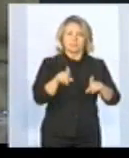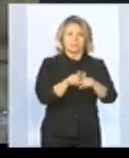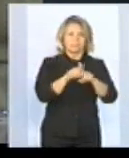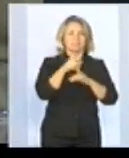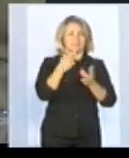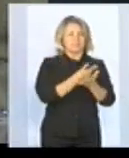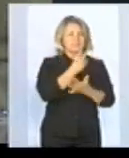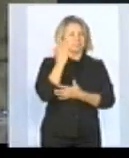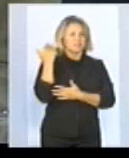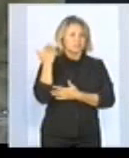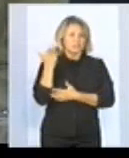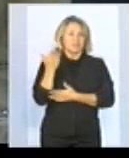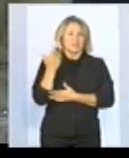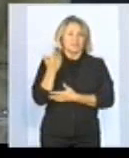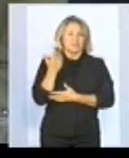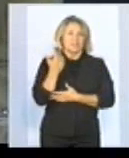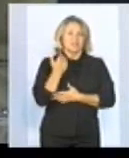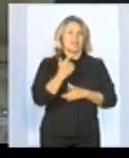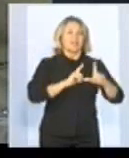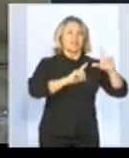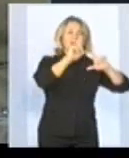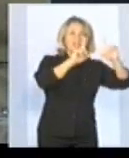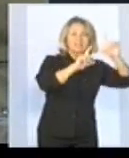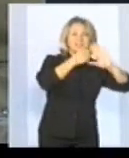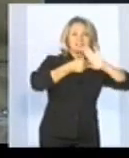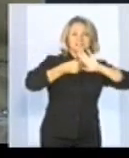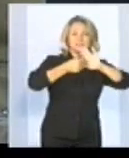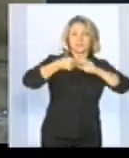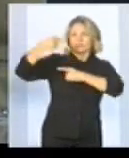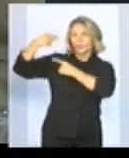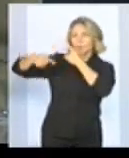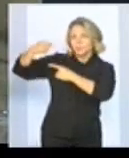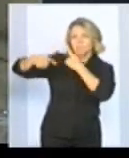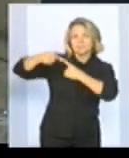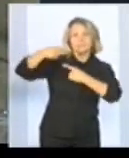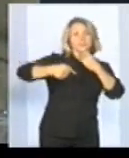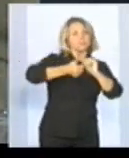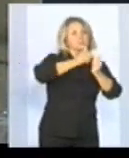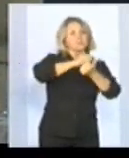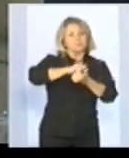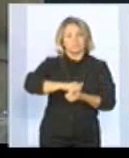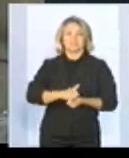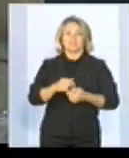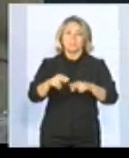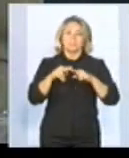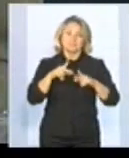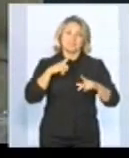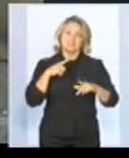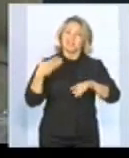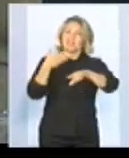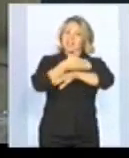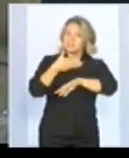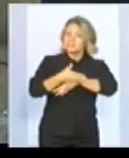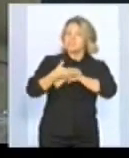discussões no CAD nessa direção, canais que transmitem competições competitivas. E por ter acesso a essas